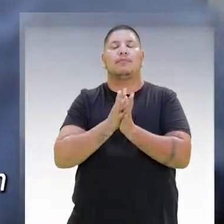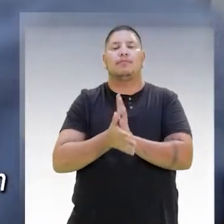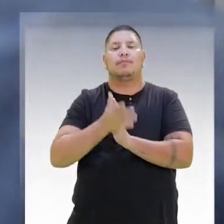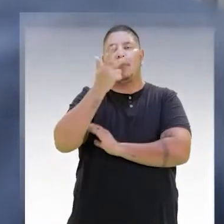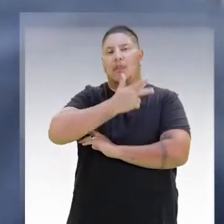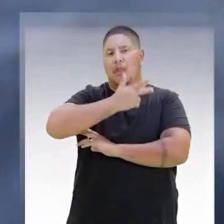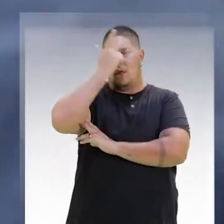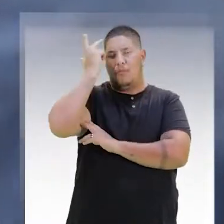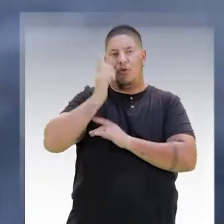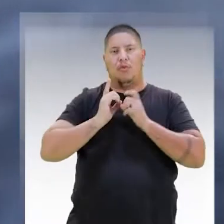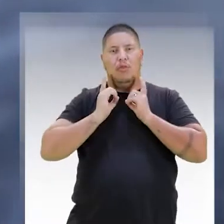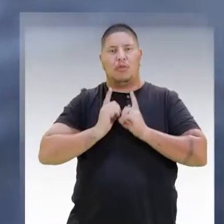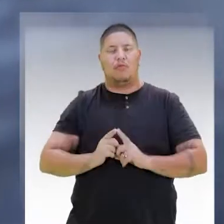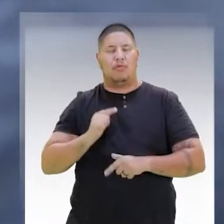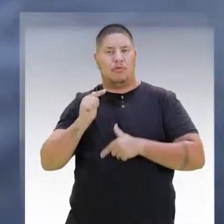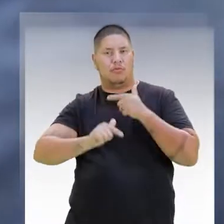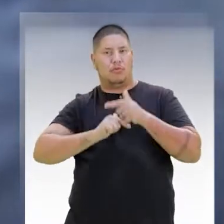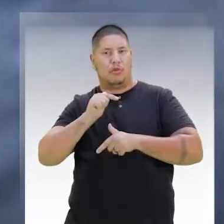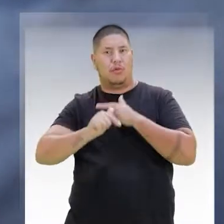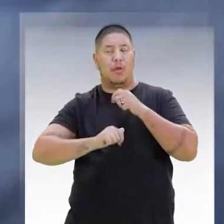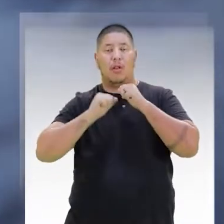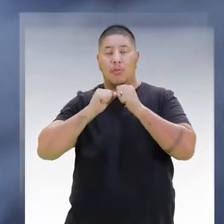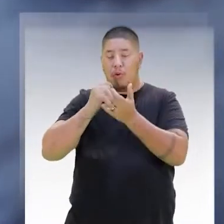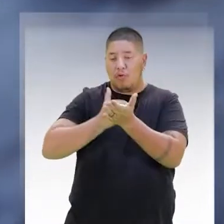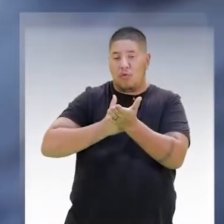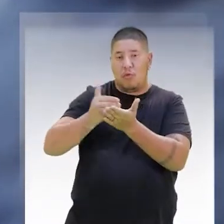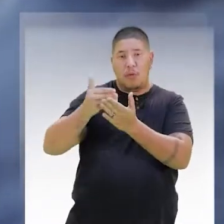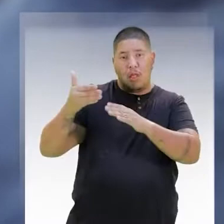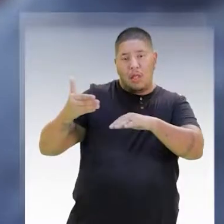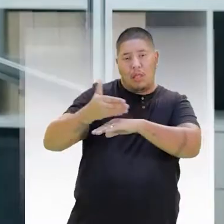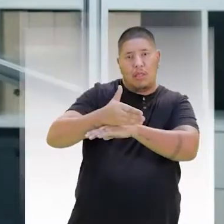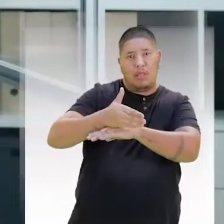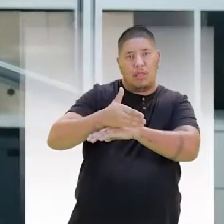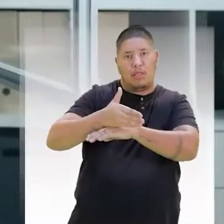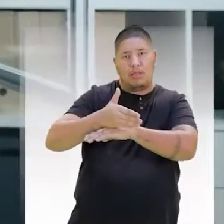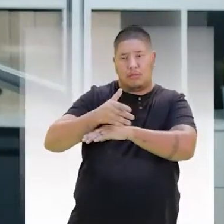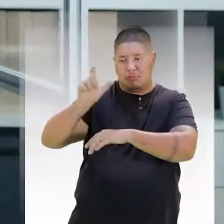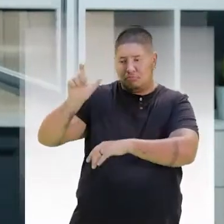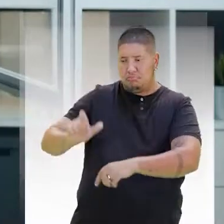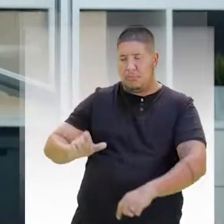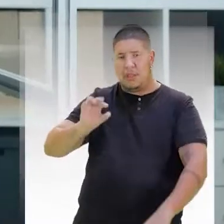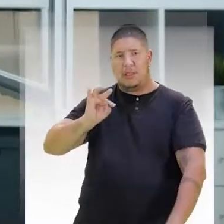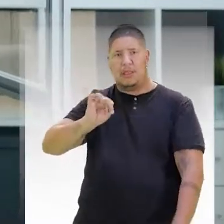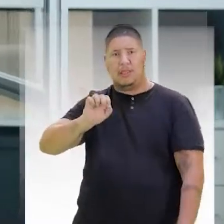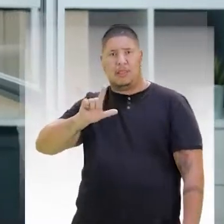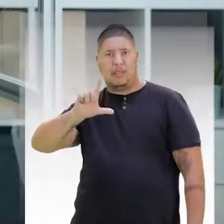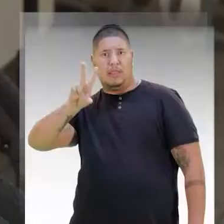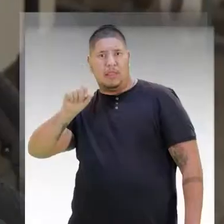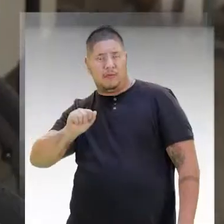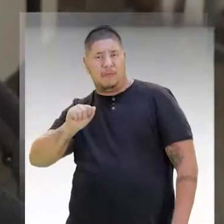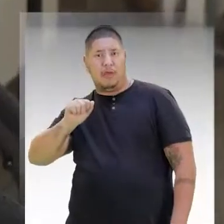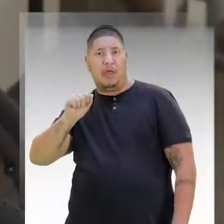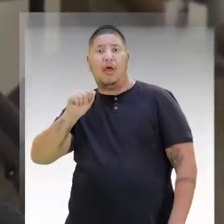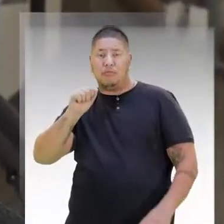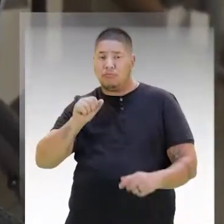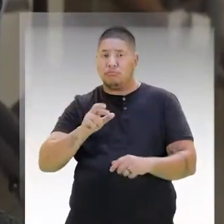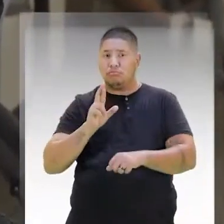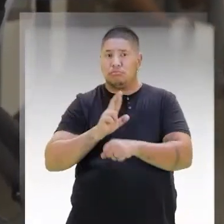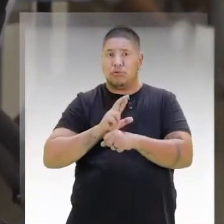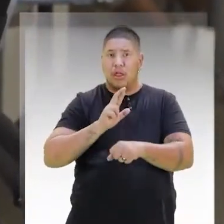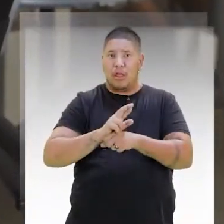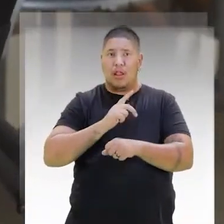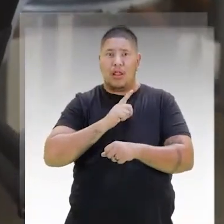com deficiência no mercado de trabalho pode começar logo no ingresso. Para a Telva, mesmo a cota legal está contaminada